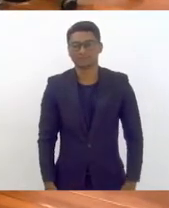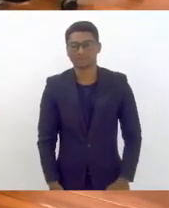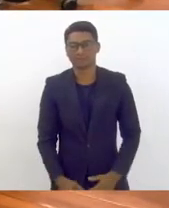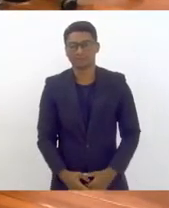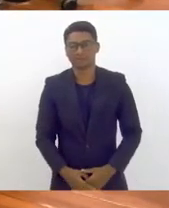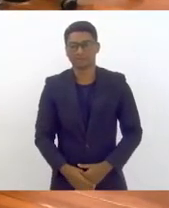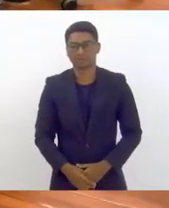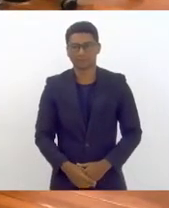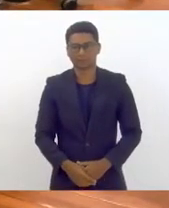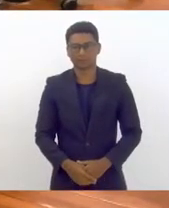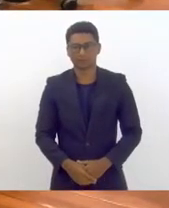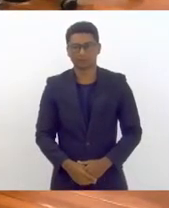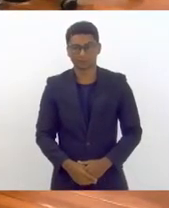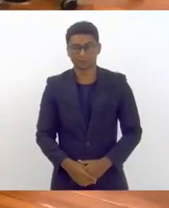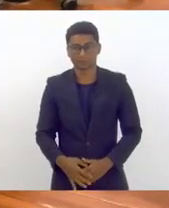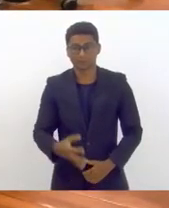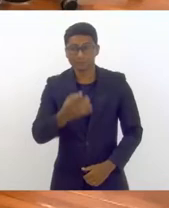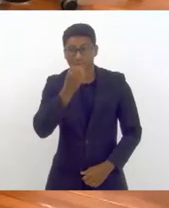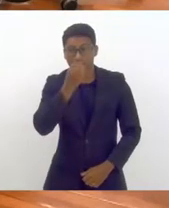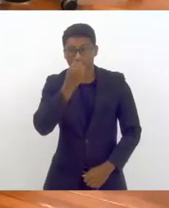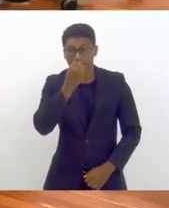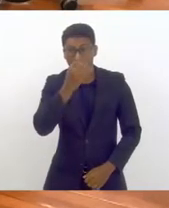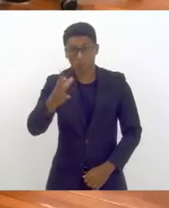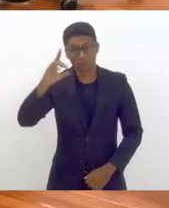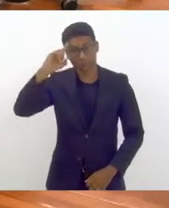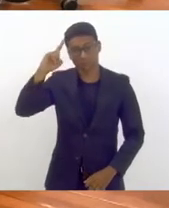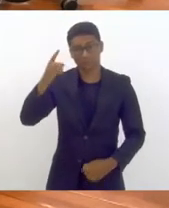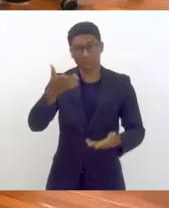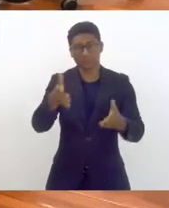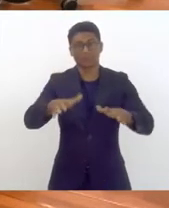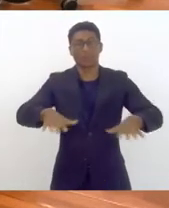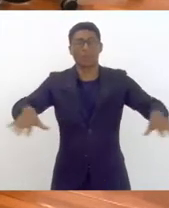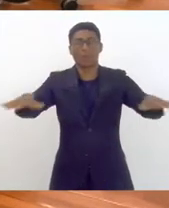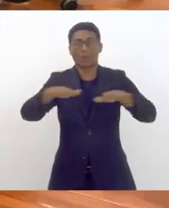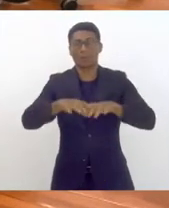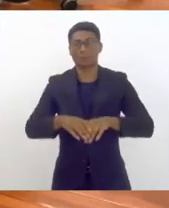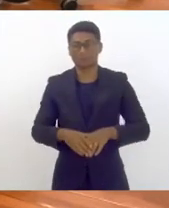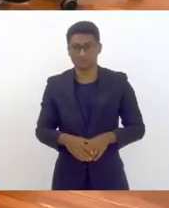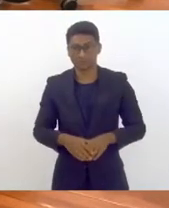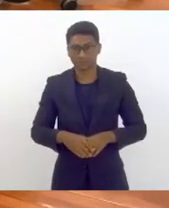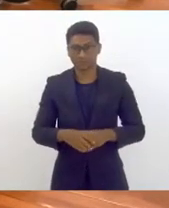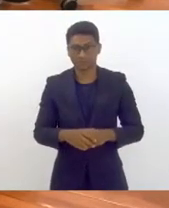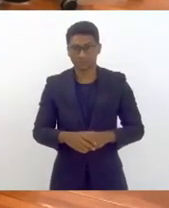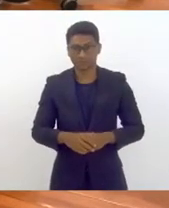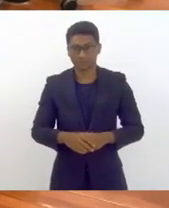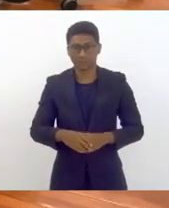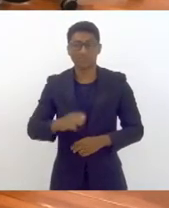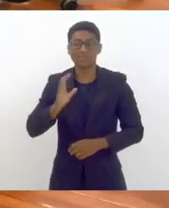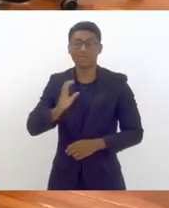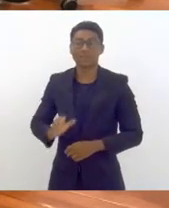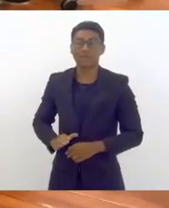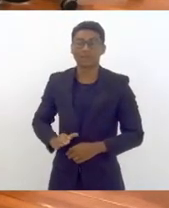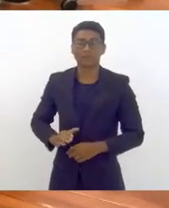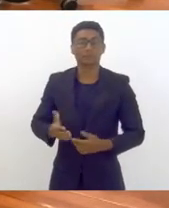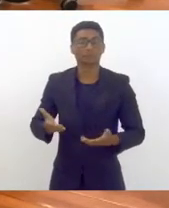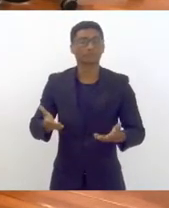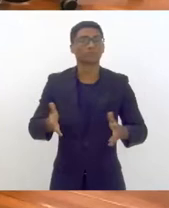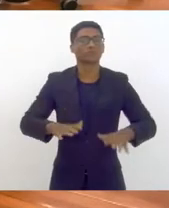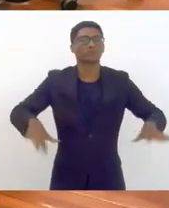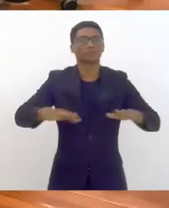Aproximar. Bom dia a todos, presidente, mesa, cidadãos, povo fluminense.